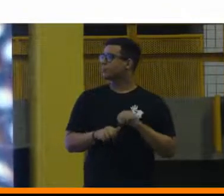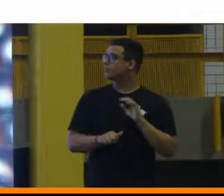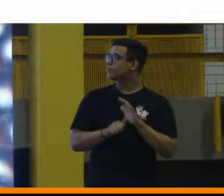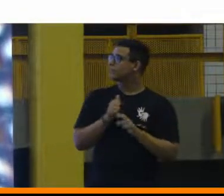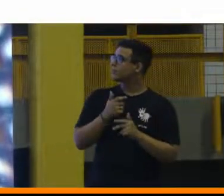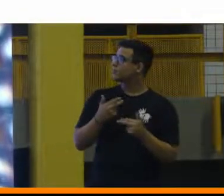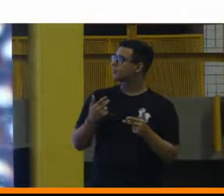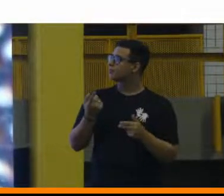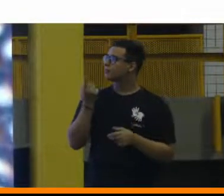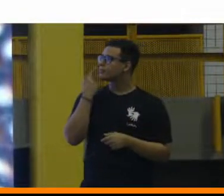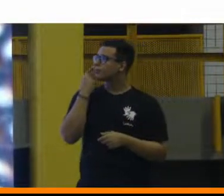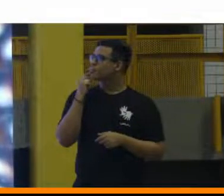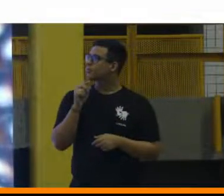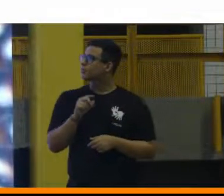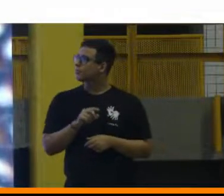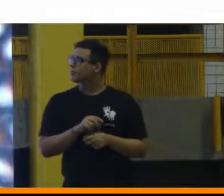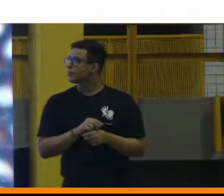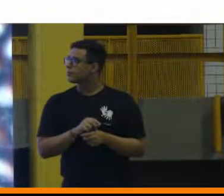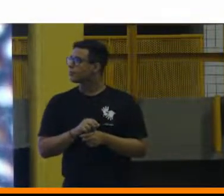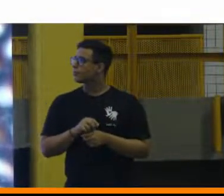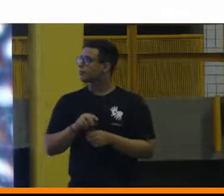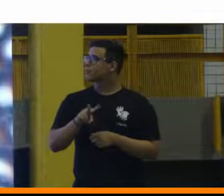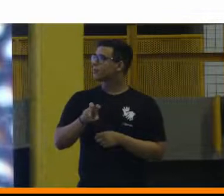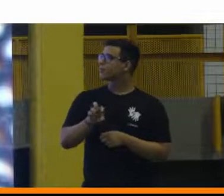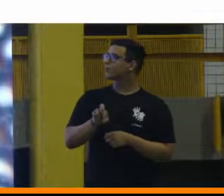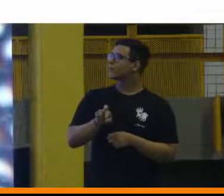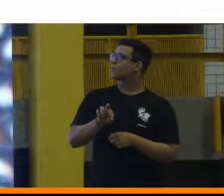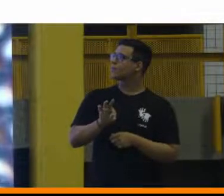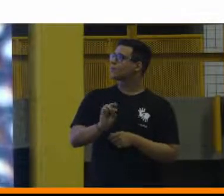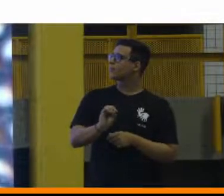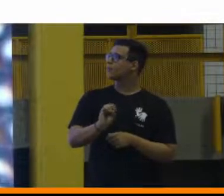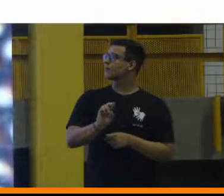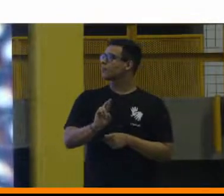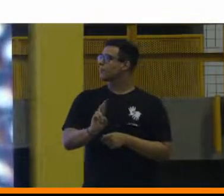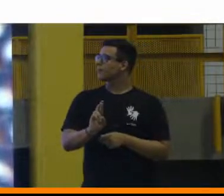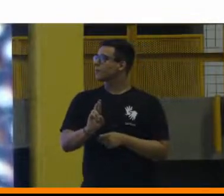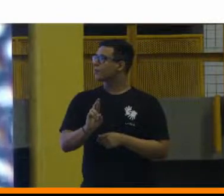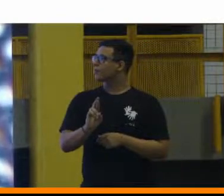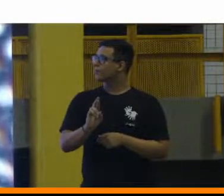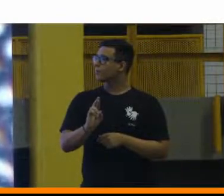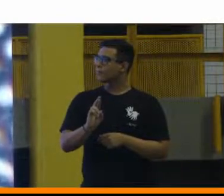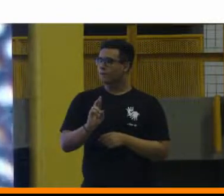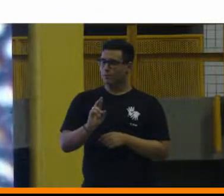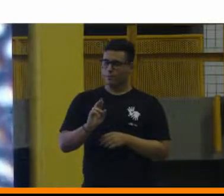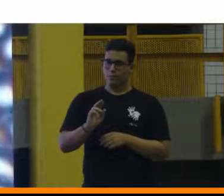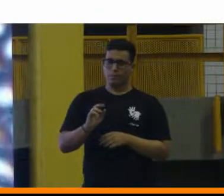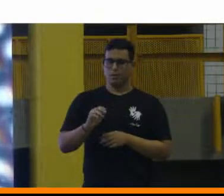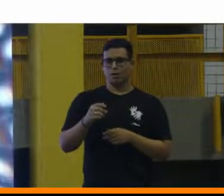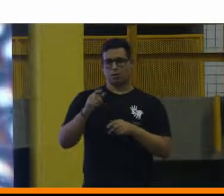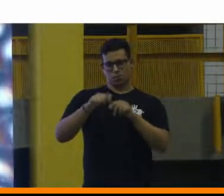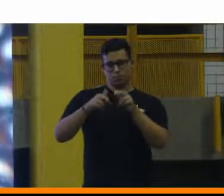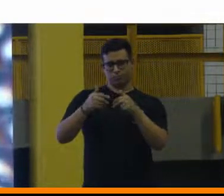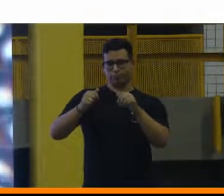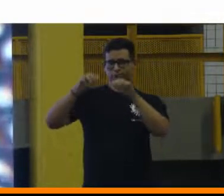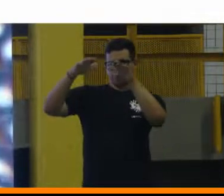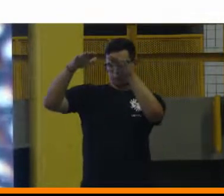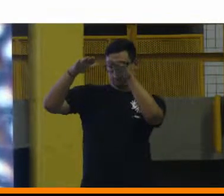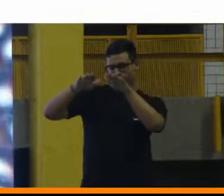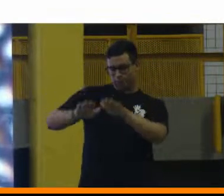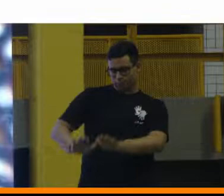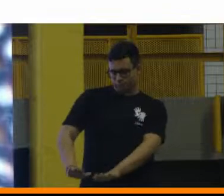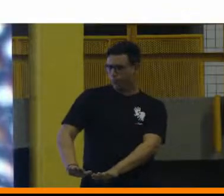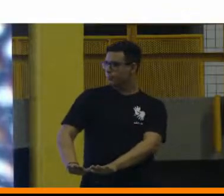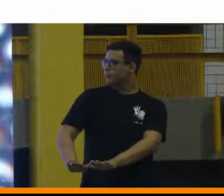veja que o vetor aceleração empurra as coisas para baixo. Eu gosto muito